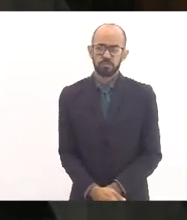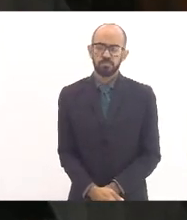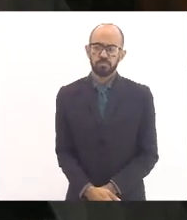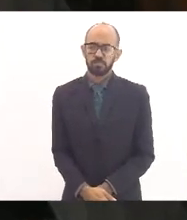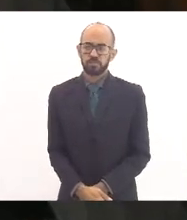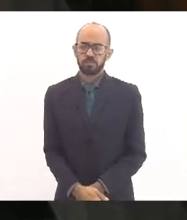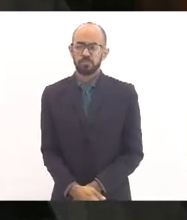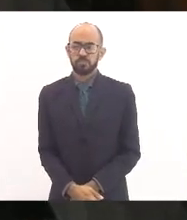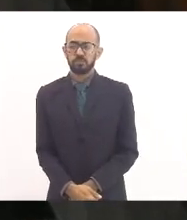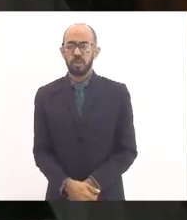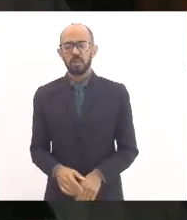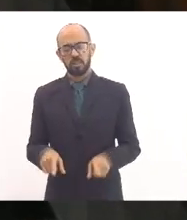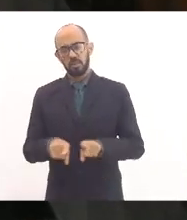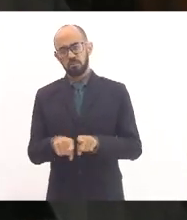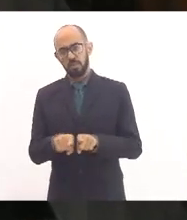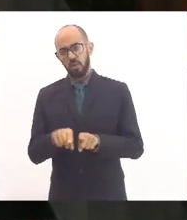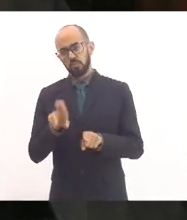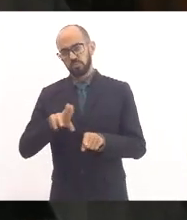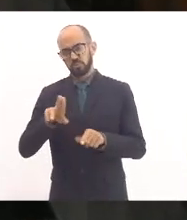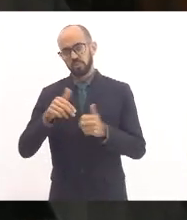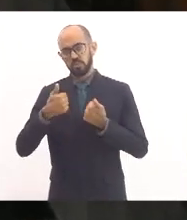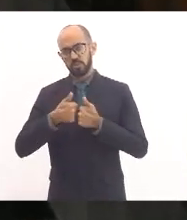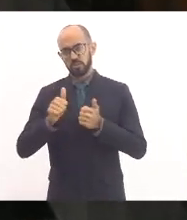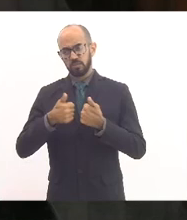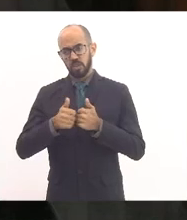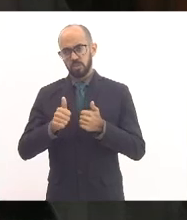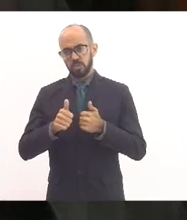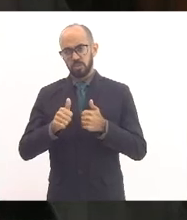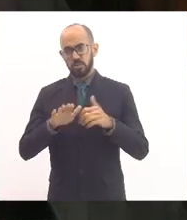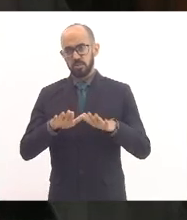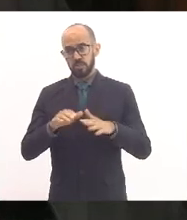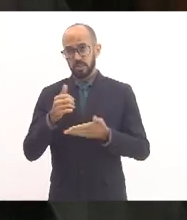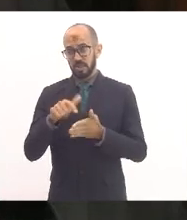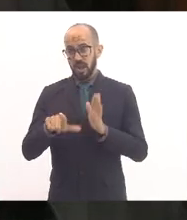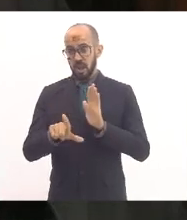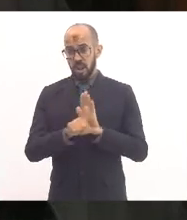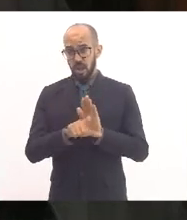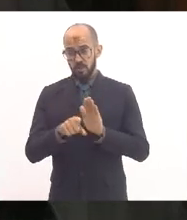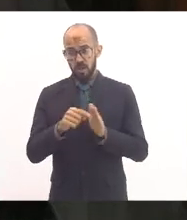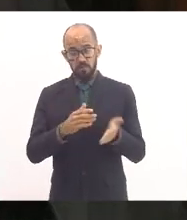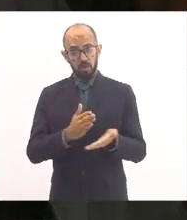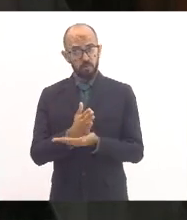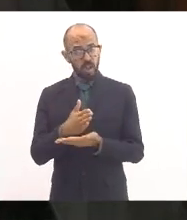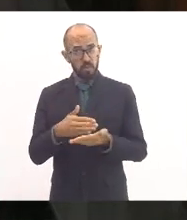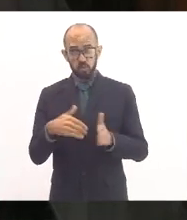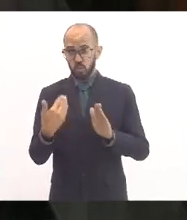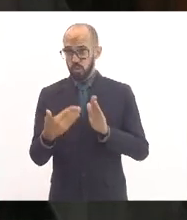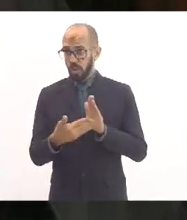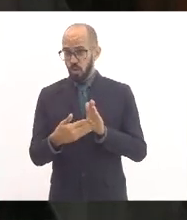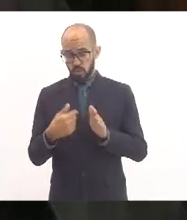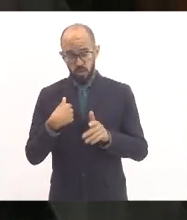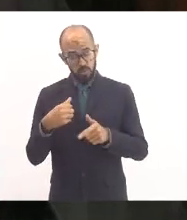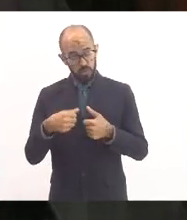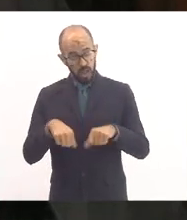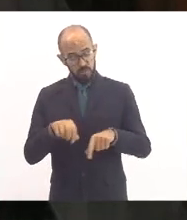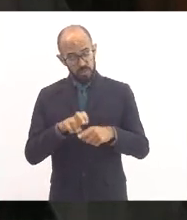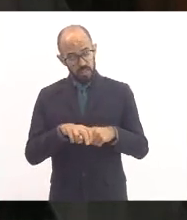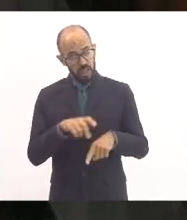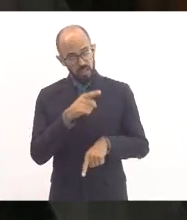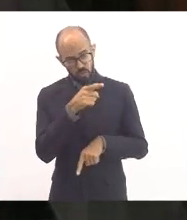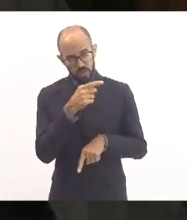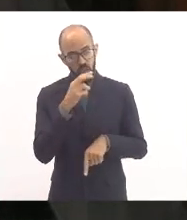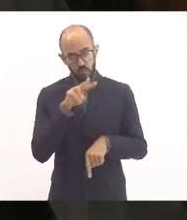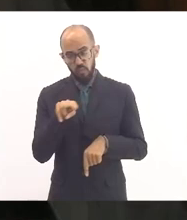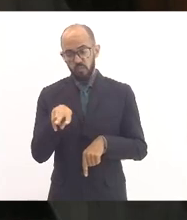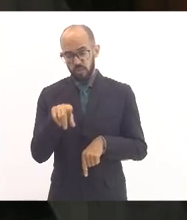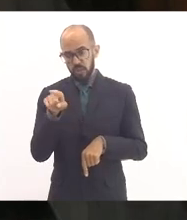é isso eu vou comover Eu já falei foi aprovada por unanimidade eu tava sentado ali é uma